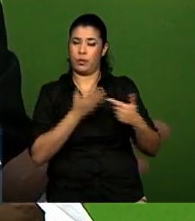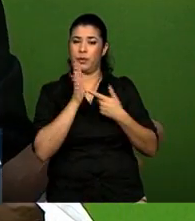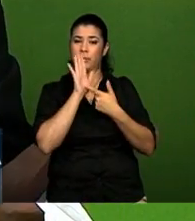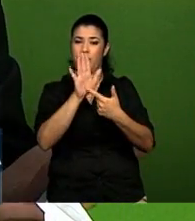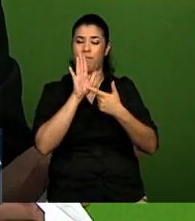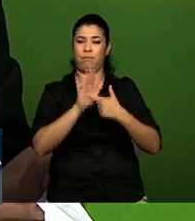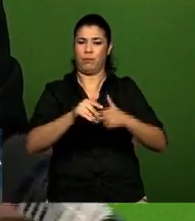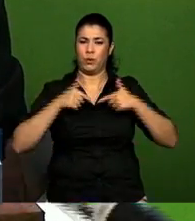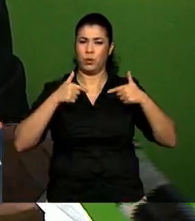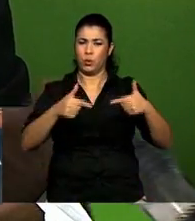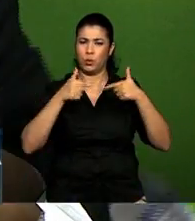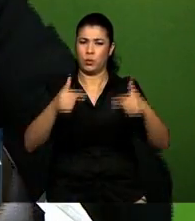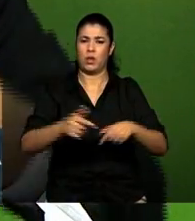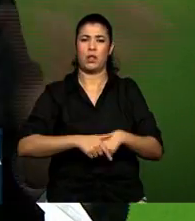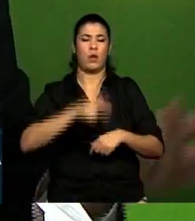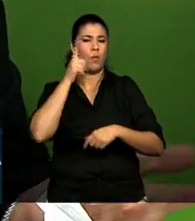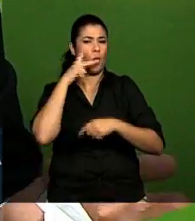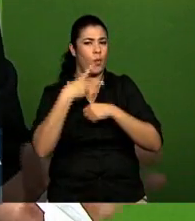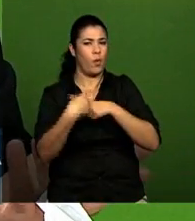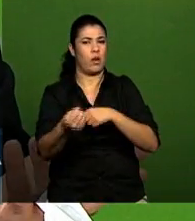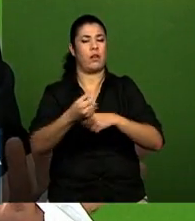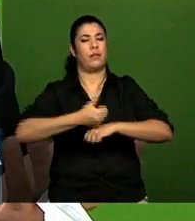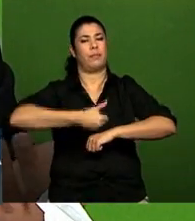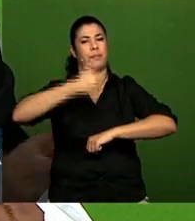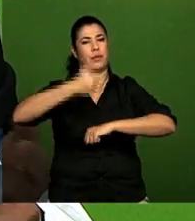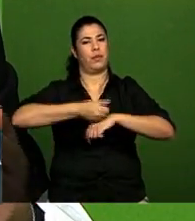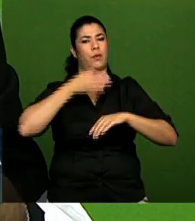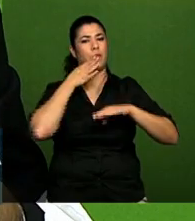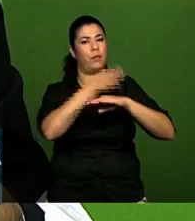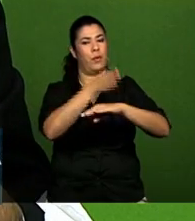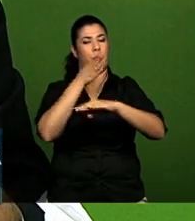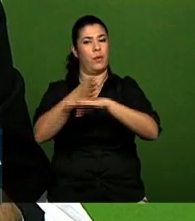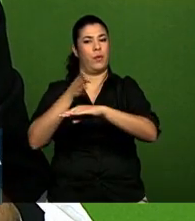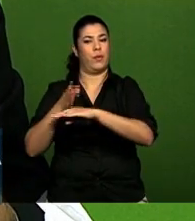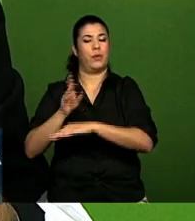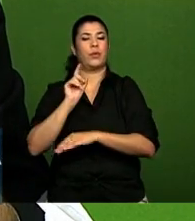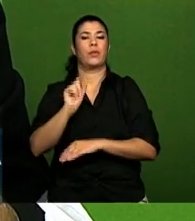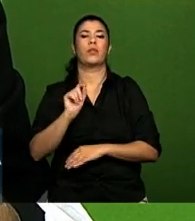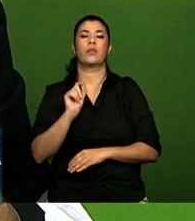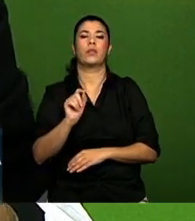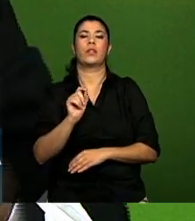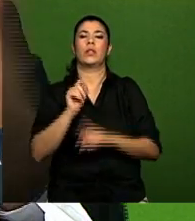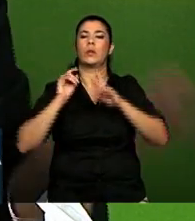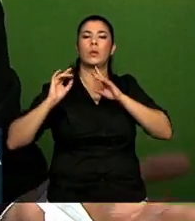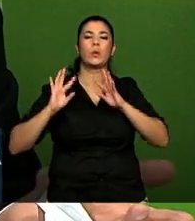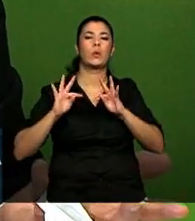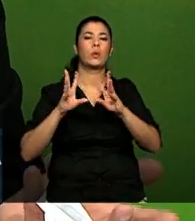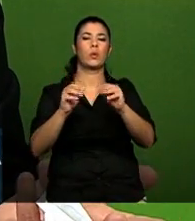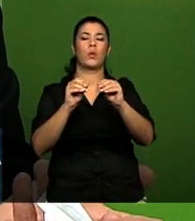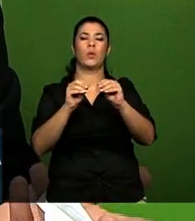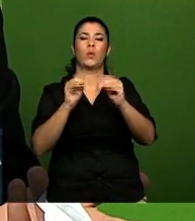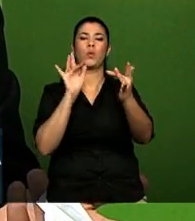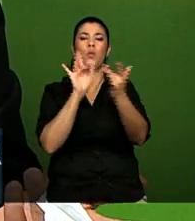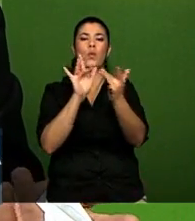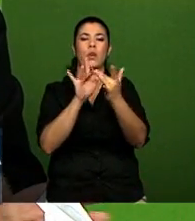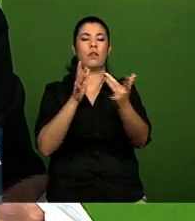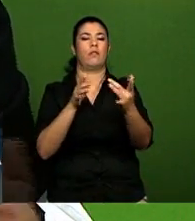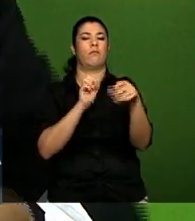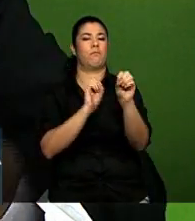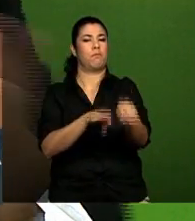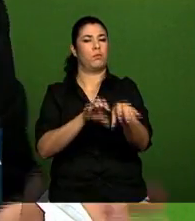conquistas que foram feitas nós melhoramos muito o acesso da Juventude a a a todo o acesso à educação com qualidade